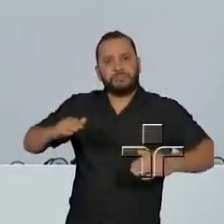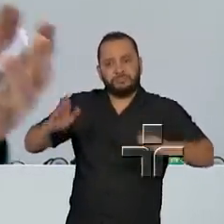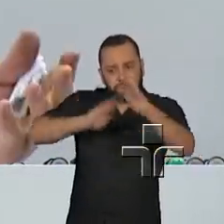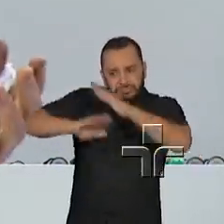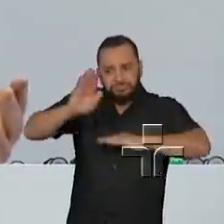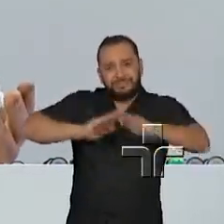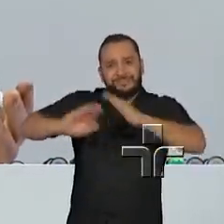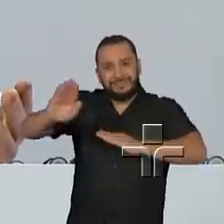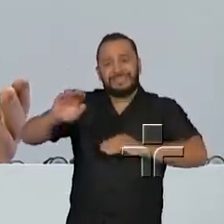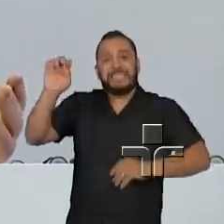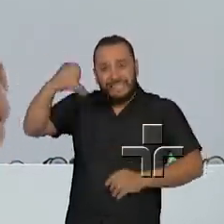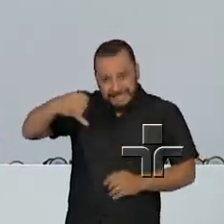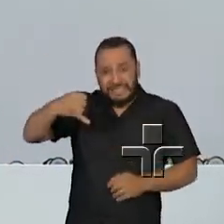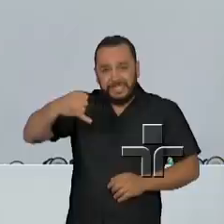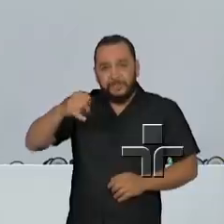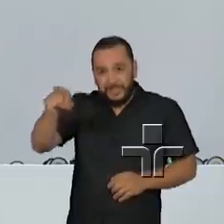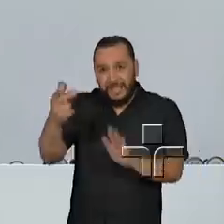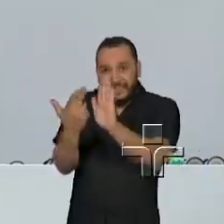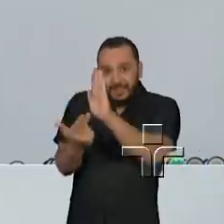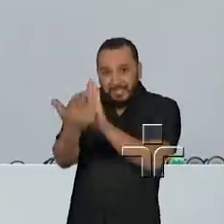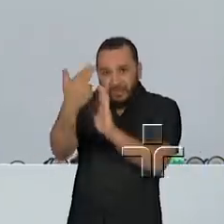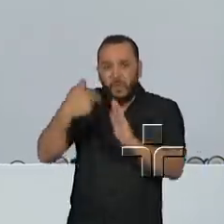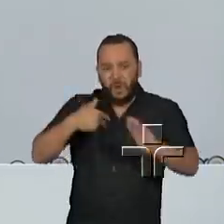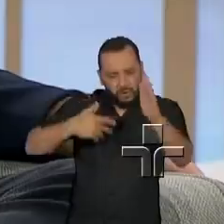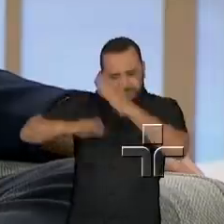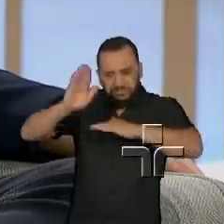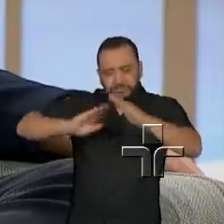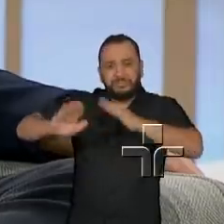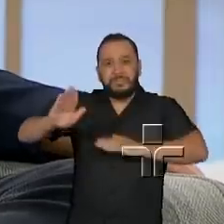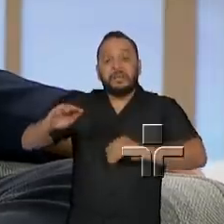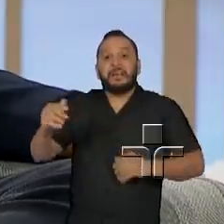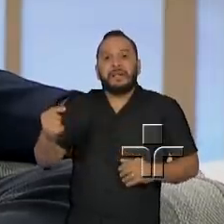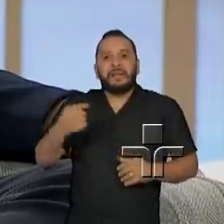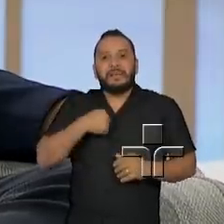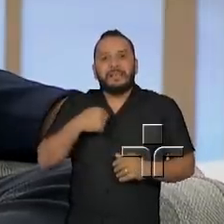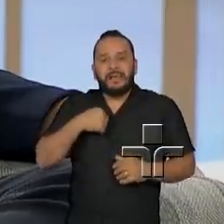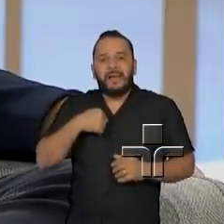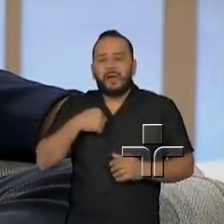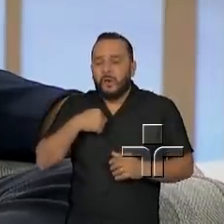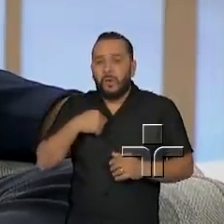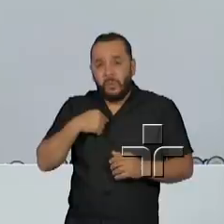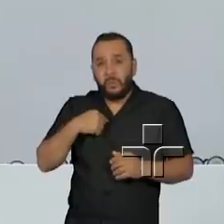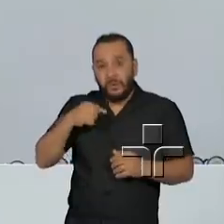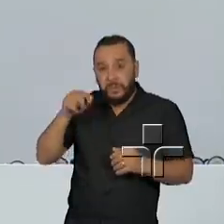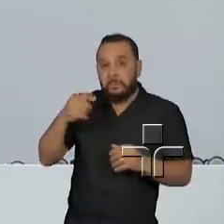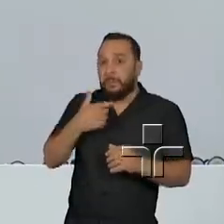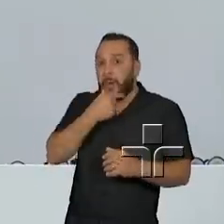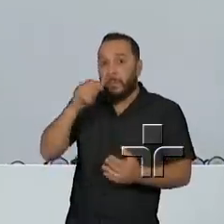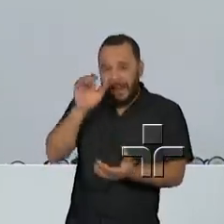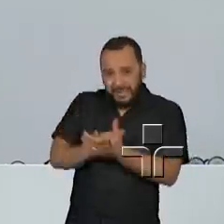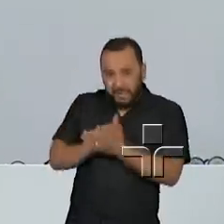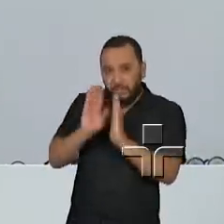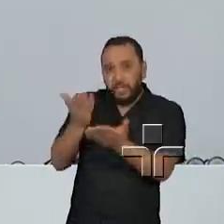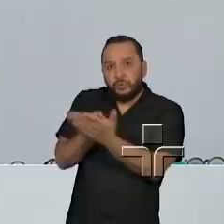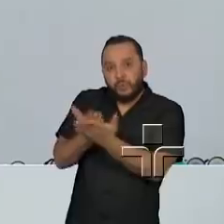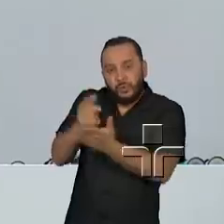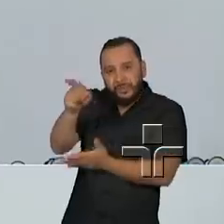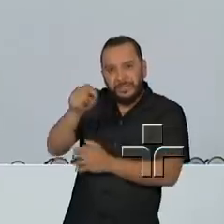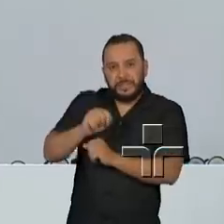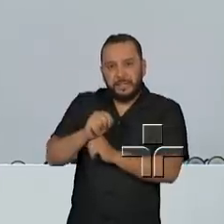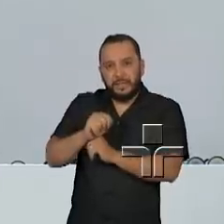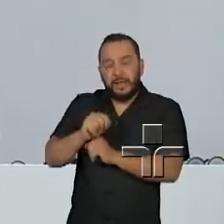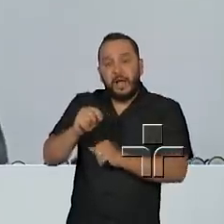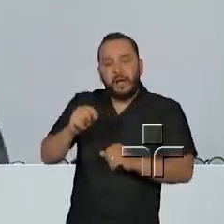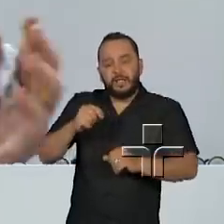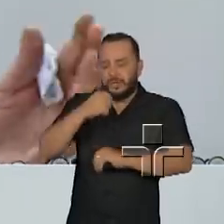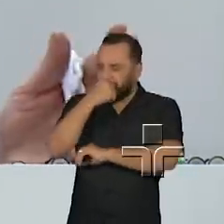Aí mandou a foto do senhor, de cabelo branco, barba, tudo. Eu falei, pô, não sei quem é esse cara. Naquela madrugada, lembrei